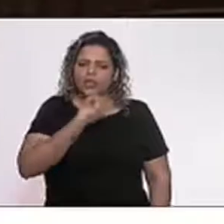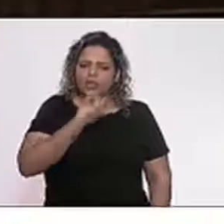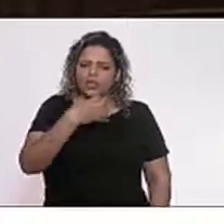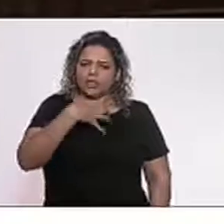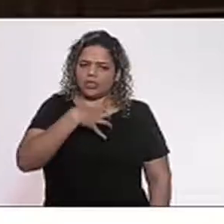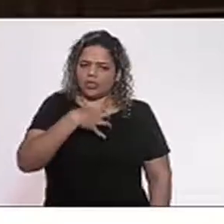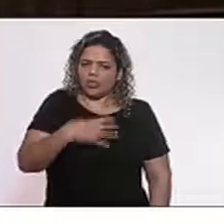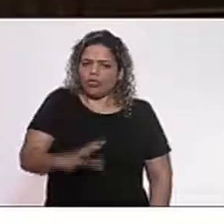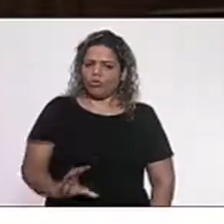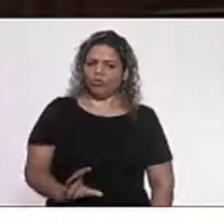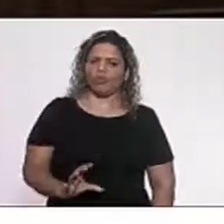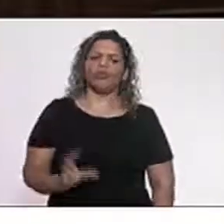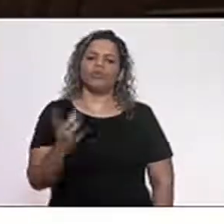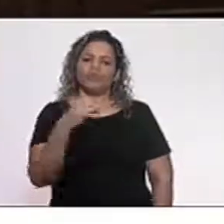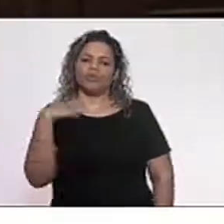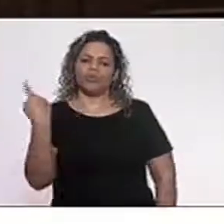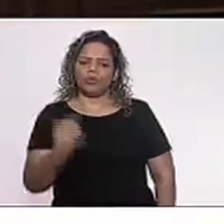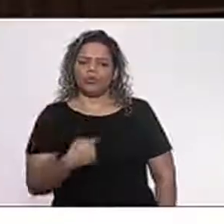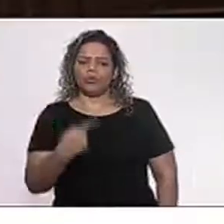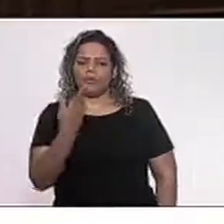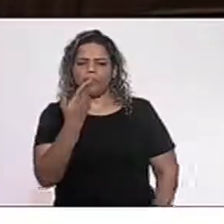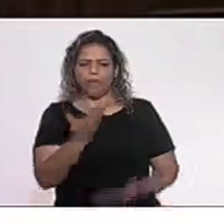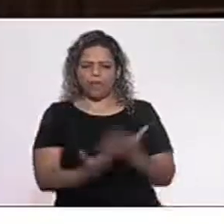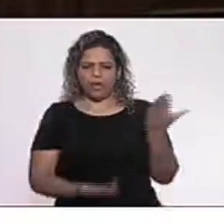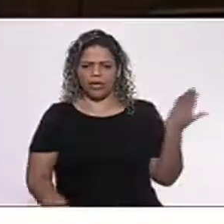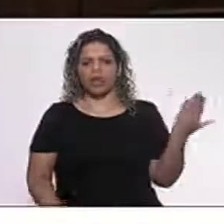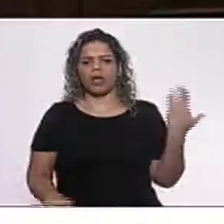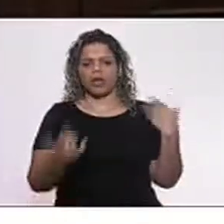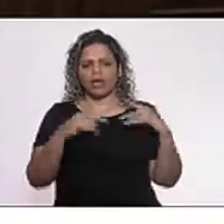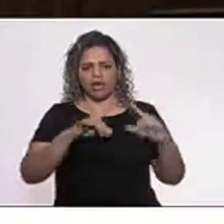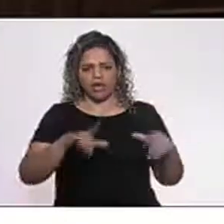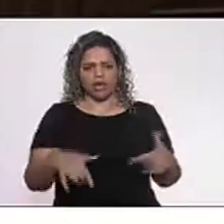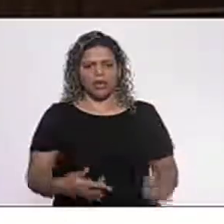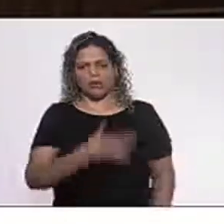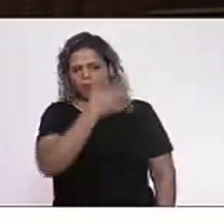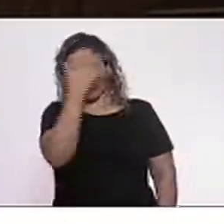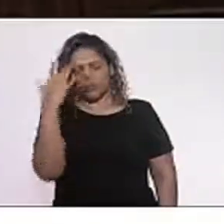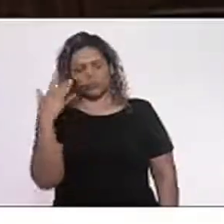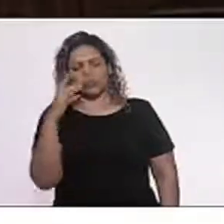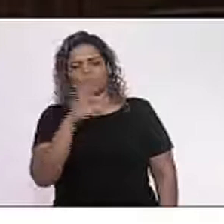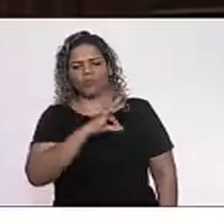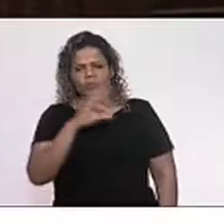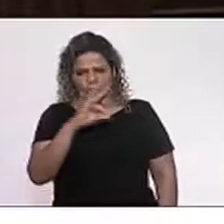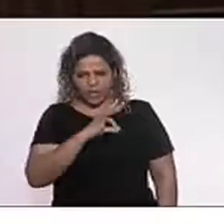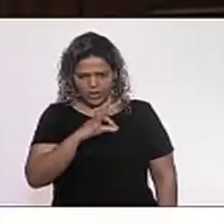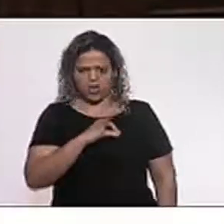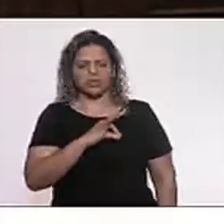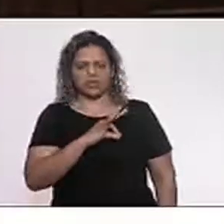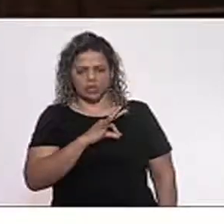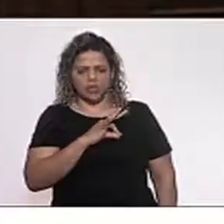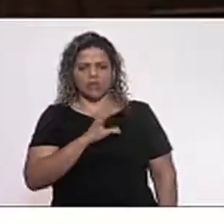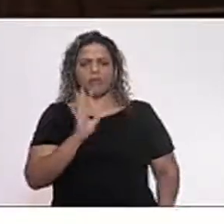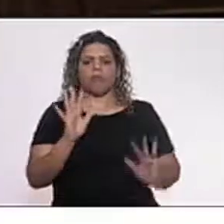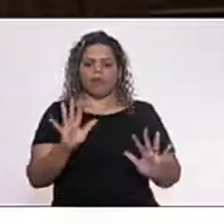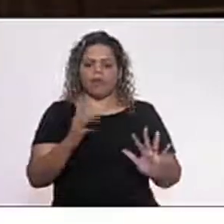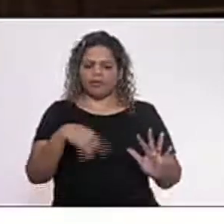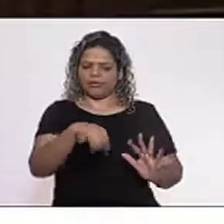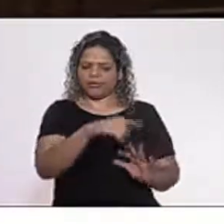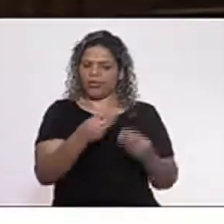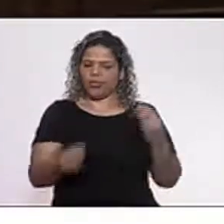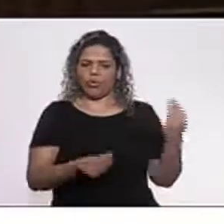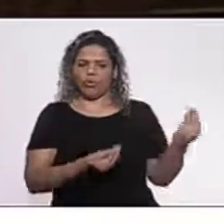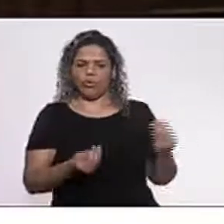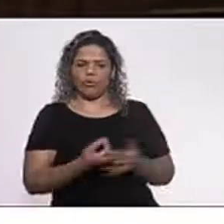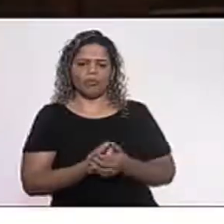lamento muitíssimo que a gente perca, né, um agente de segurança pública do Estado, como perdemos, sobretudo nessas